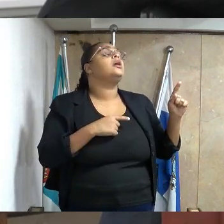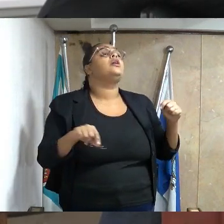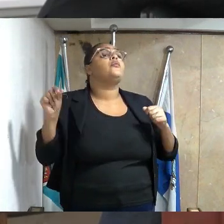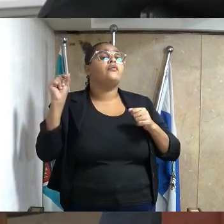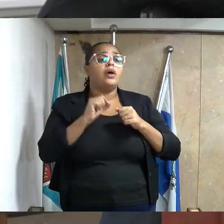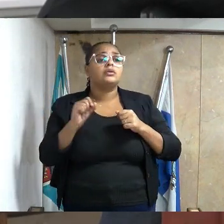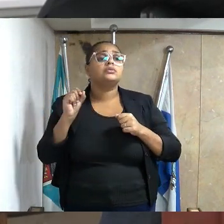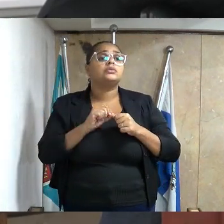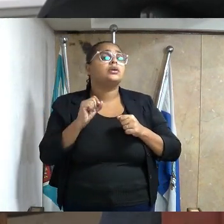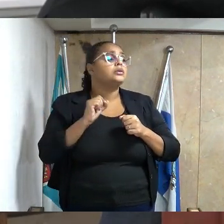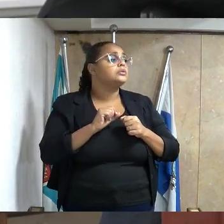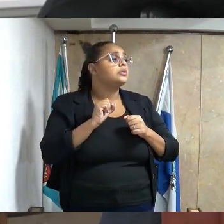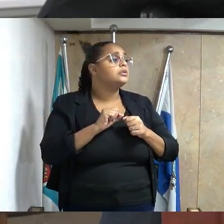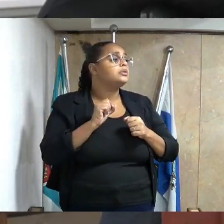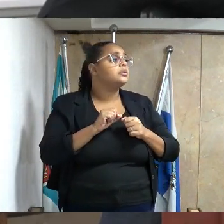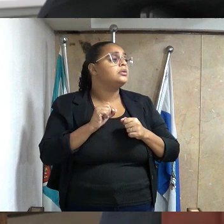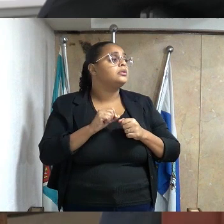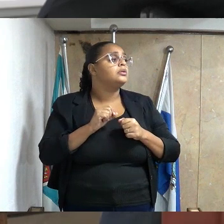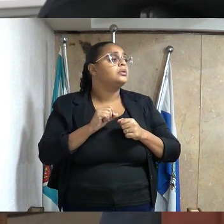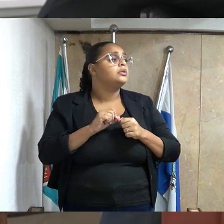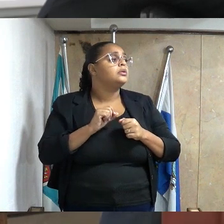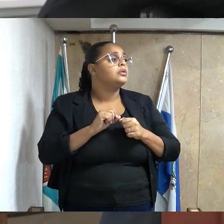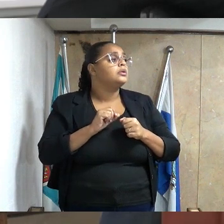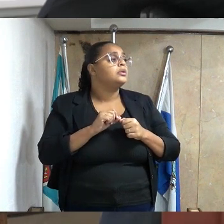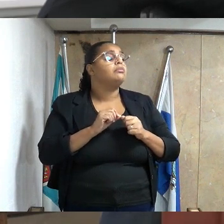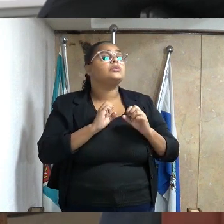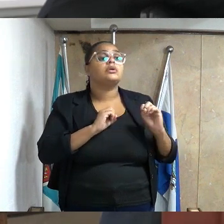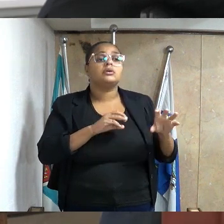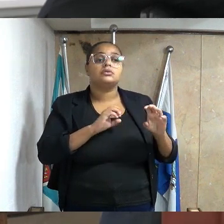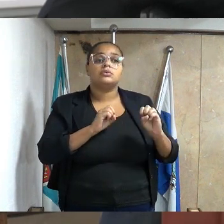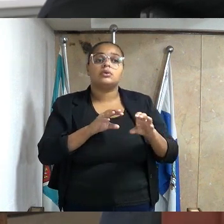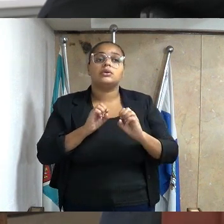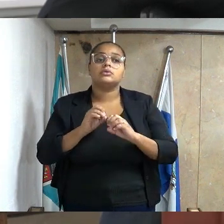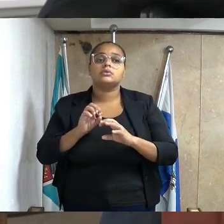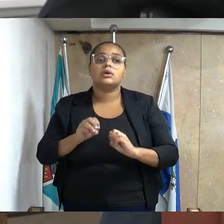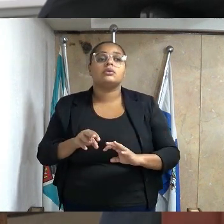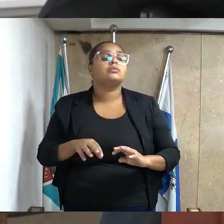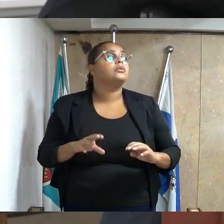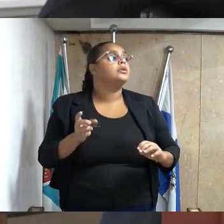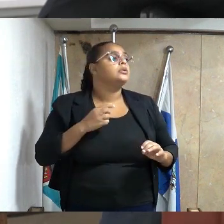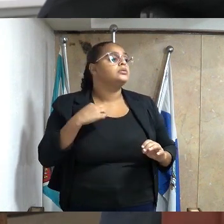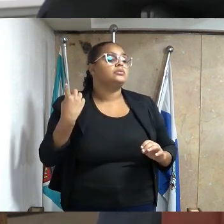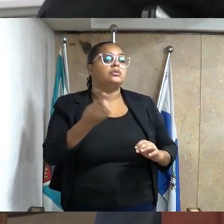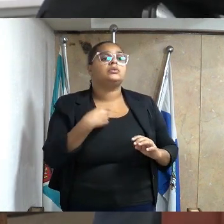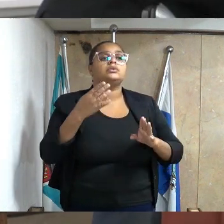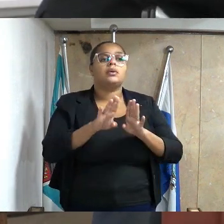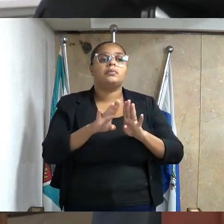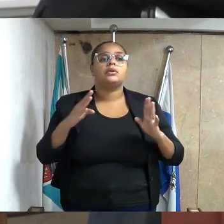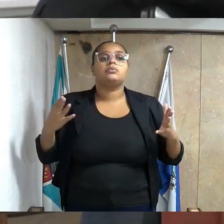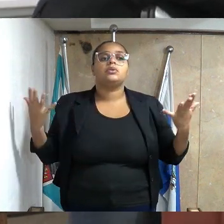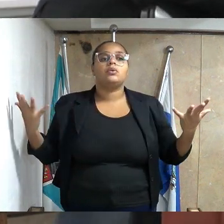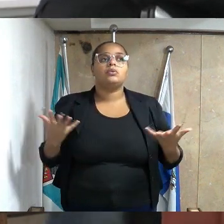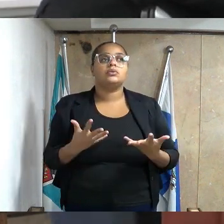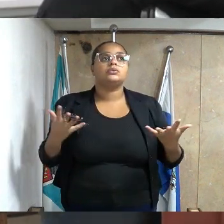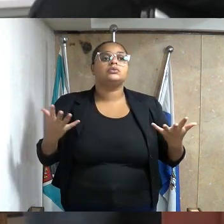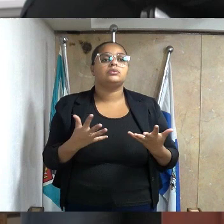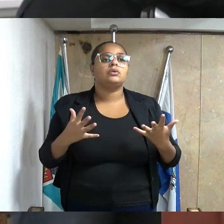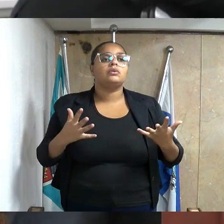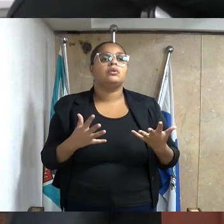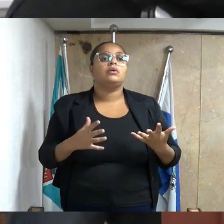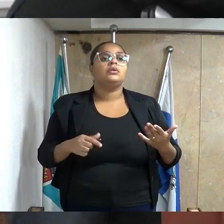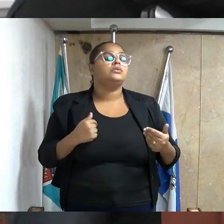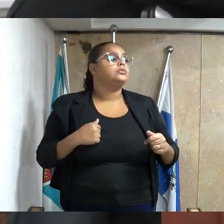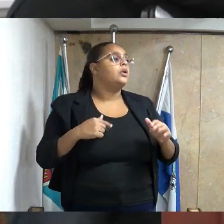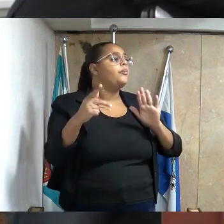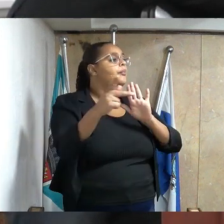fazendo esse, promovendo essa educação. E nós abrimos hoje aqui no portal do Detran e